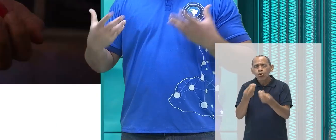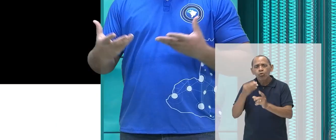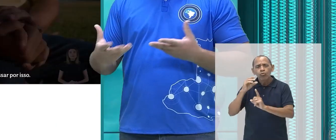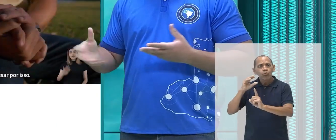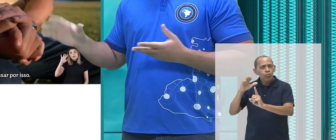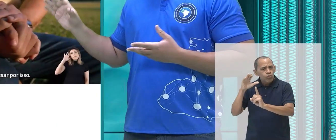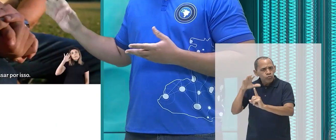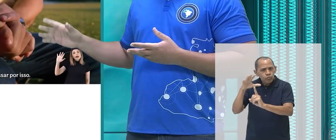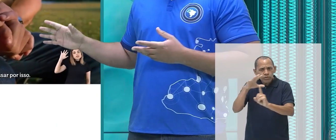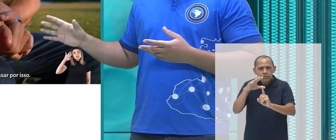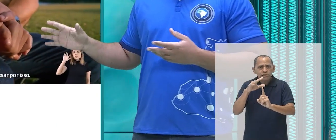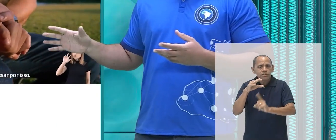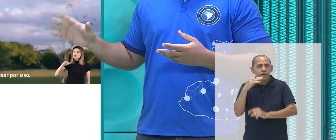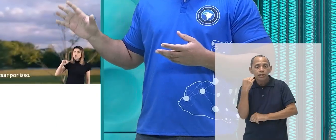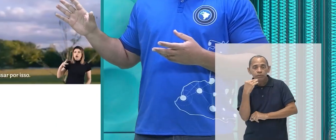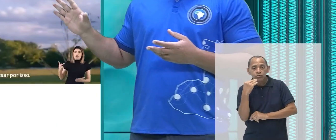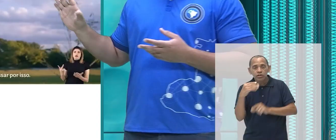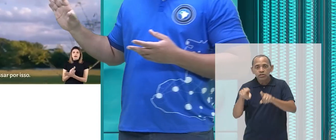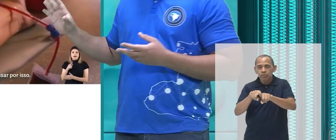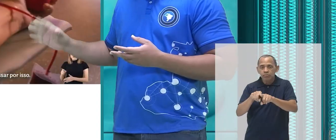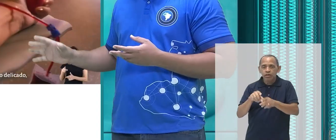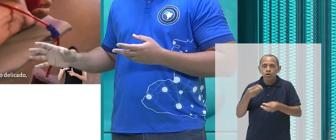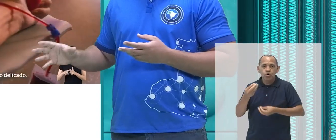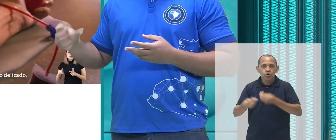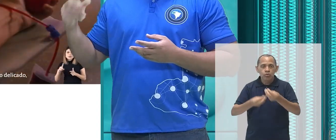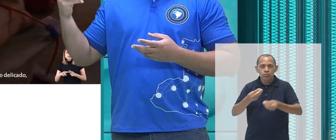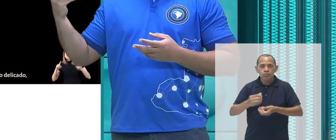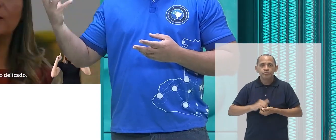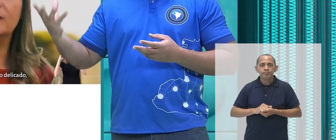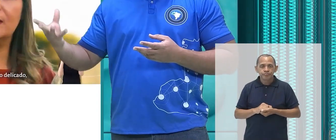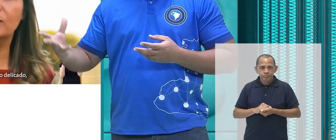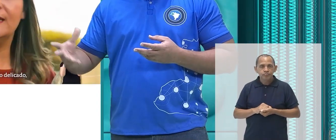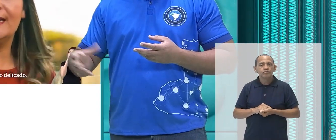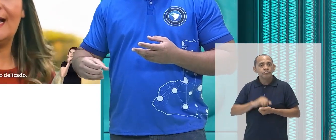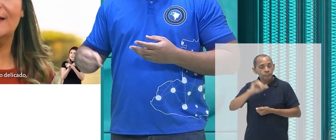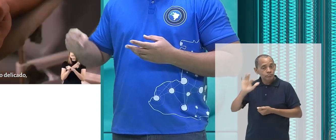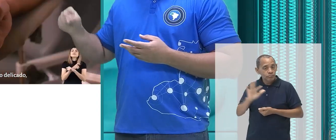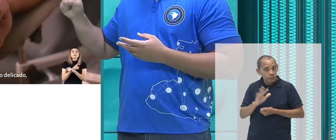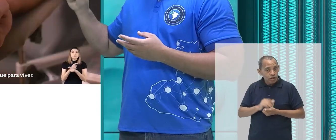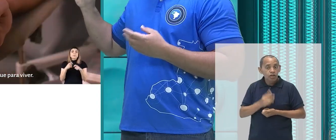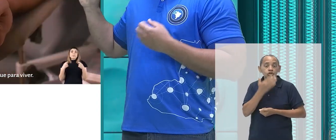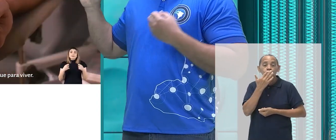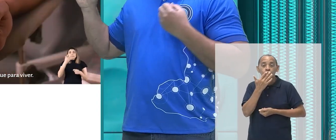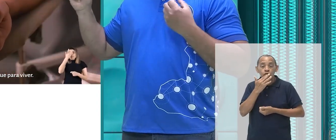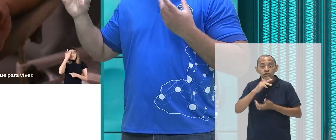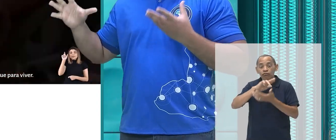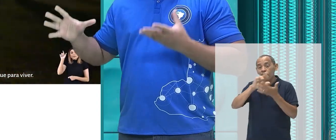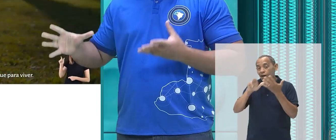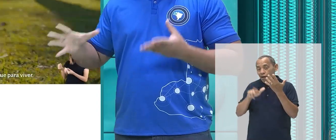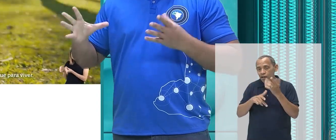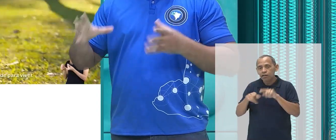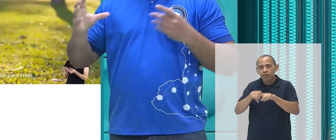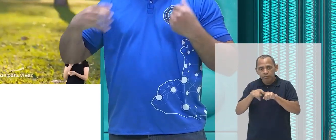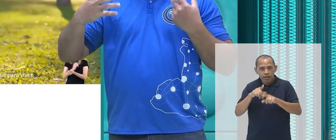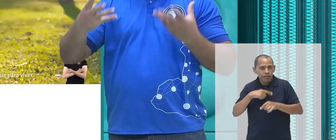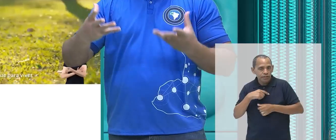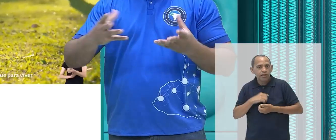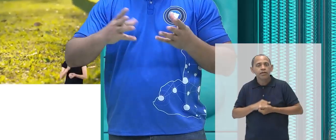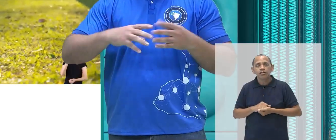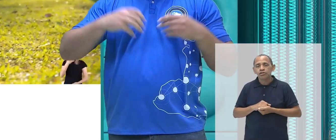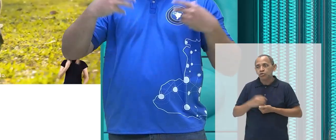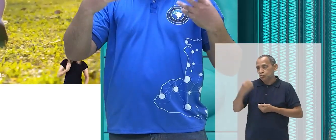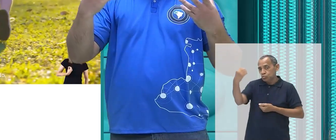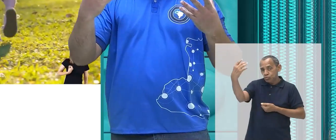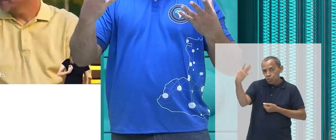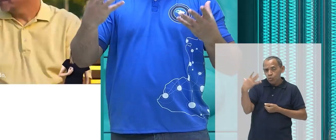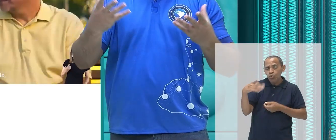são imagens alegres, gente. Percebo que são imagens bem coloridas, percebo que são imagens que possuem muita luz,